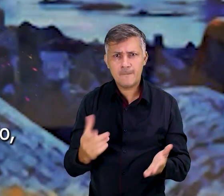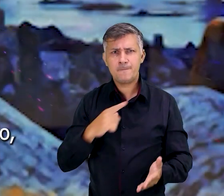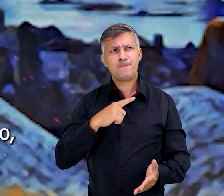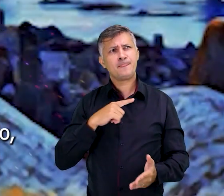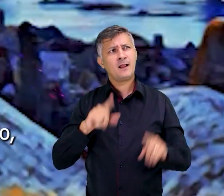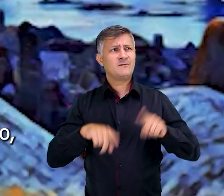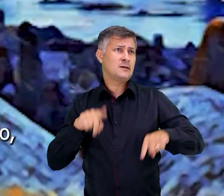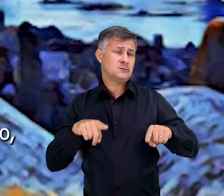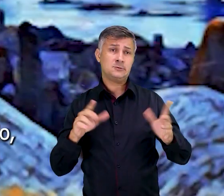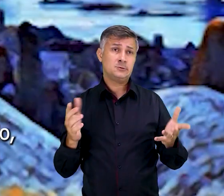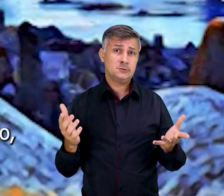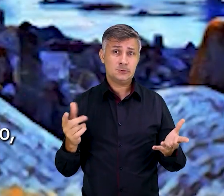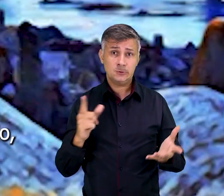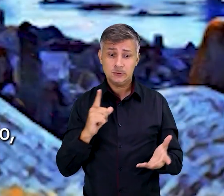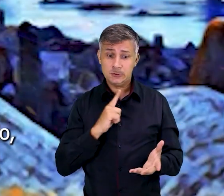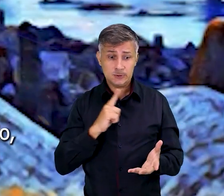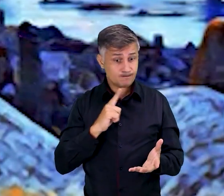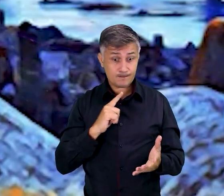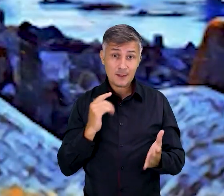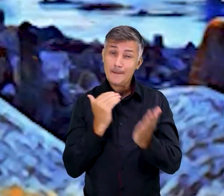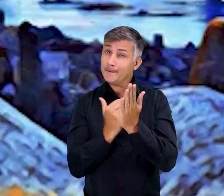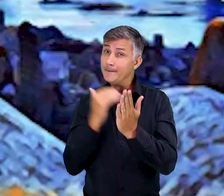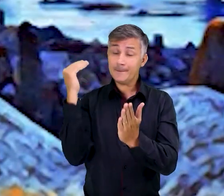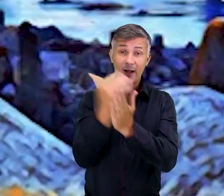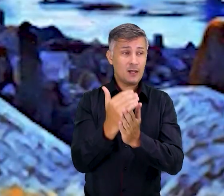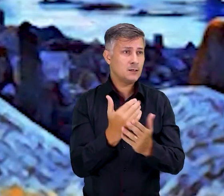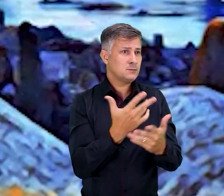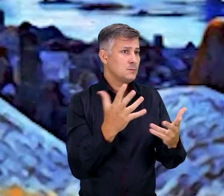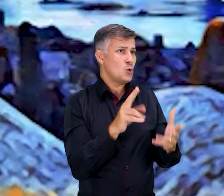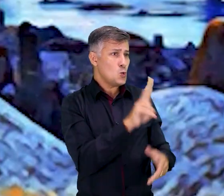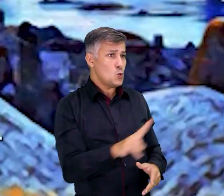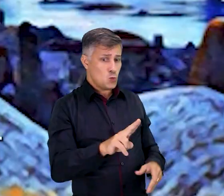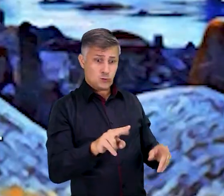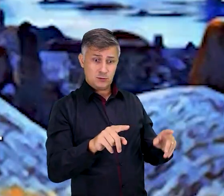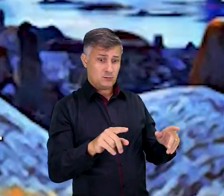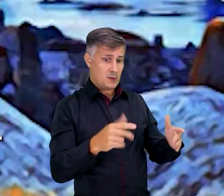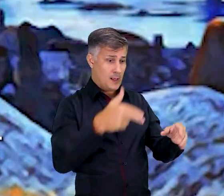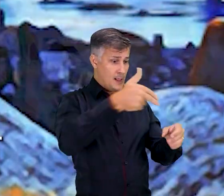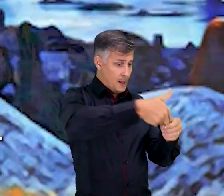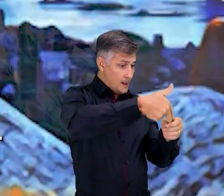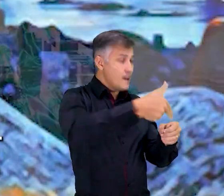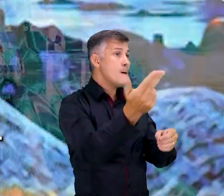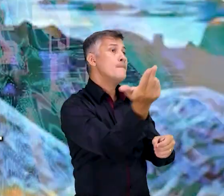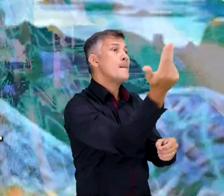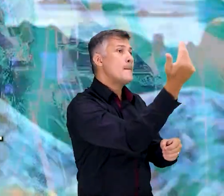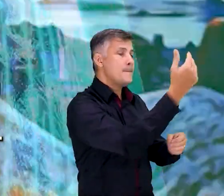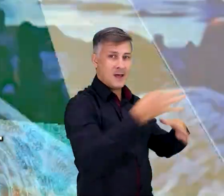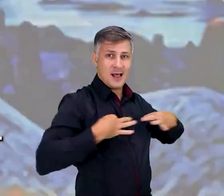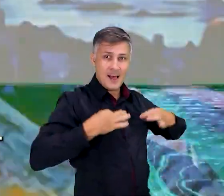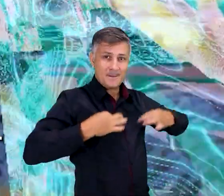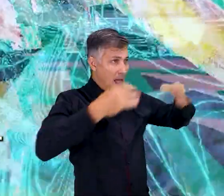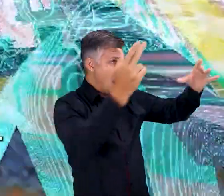que nem sempre seja necessário, romper com as necessidades do uso de uma tela de tecido e de